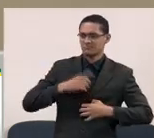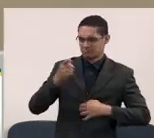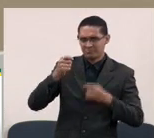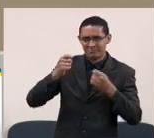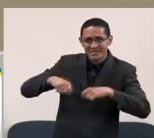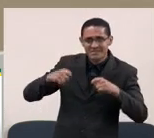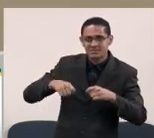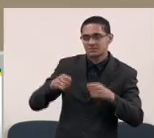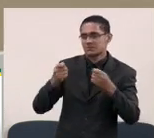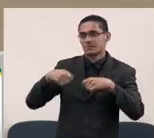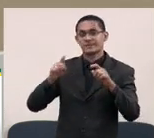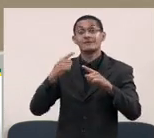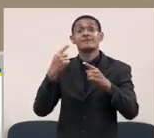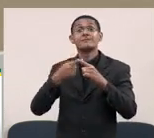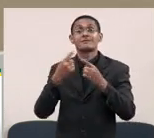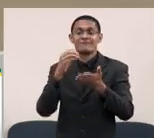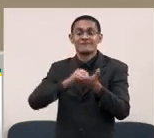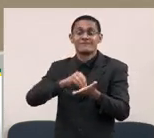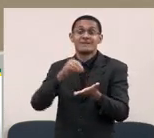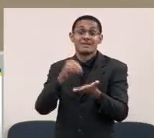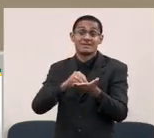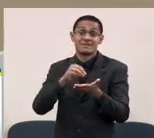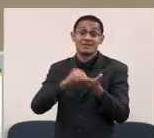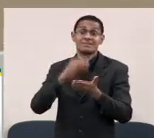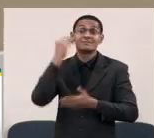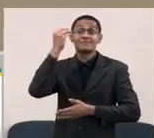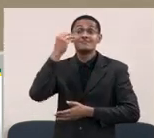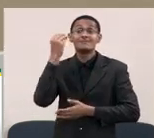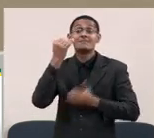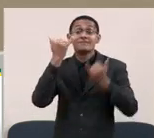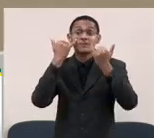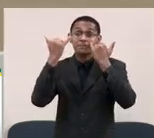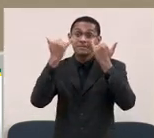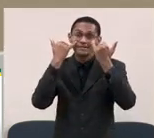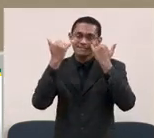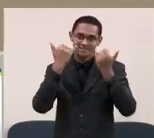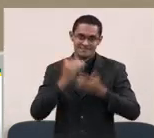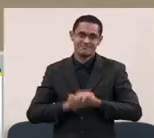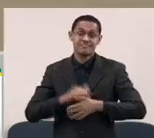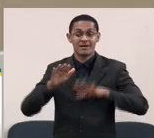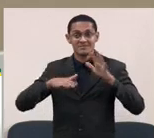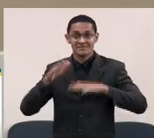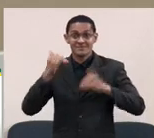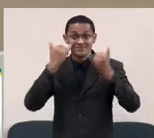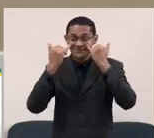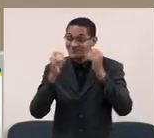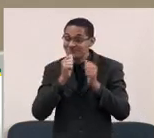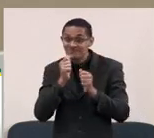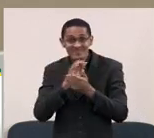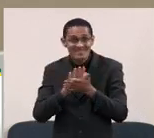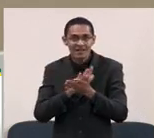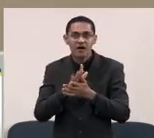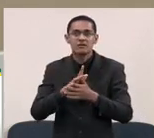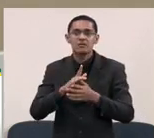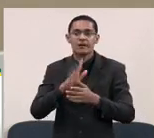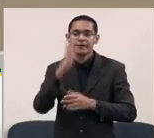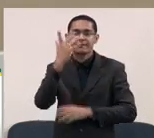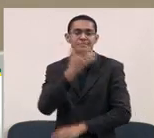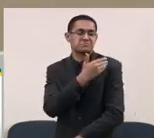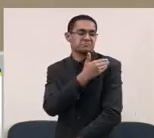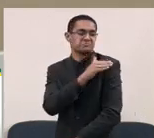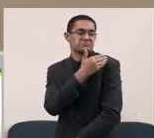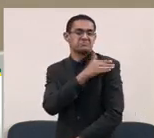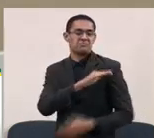o desconhecimento, a falta de informação é que leva ao preconceito. Quando nós, enquanto